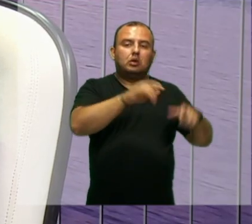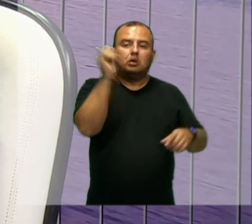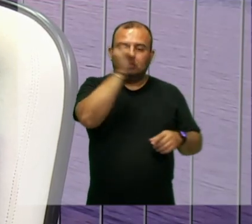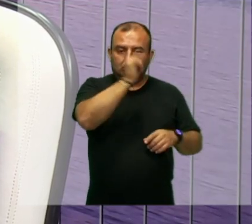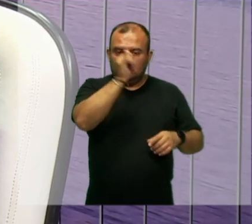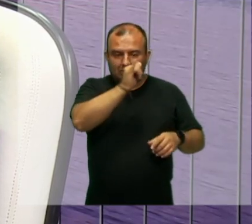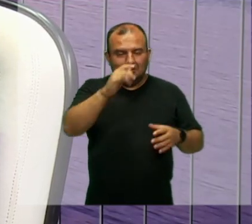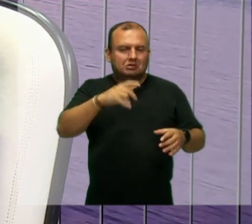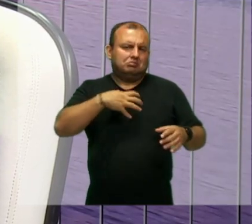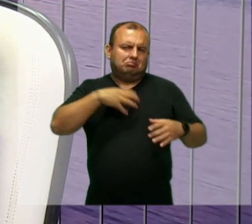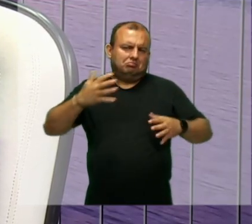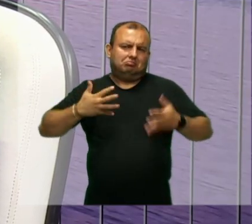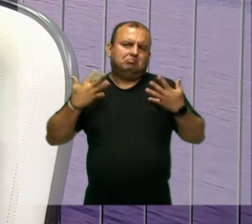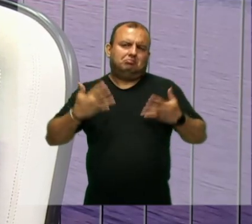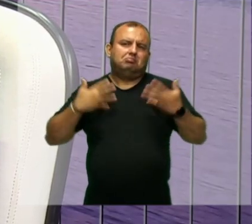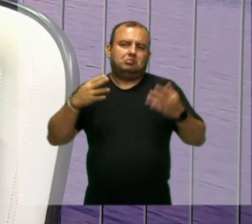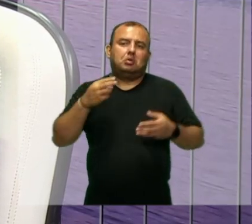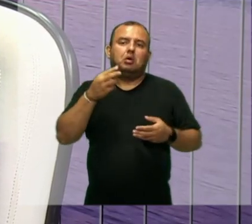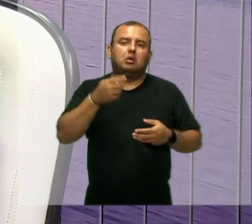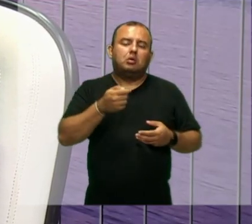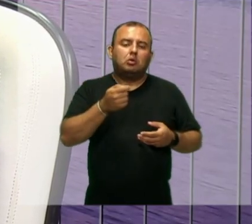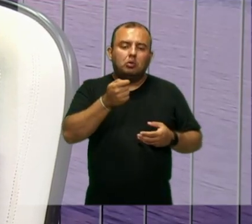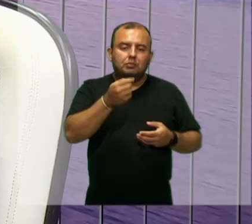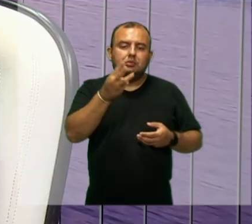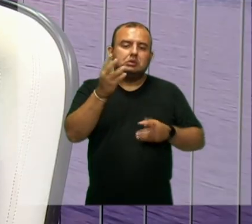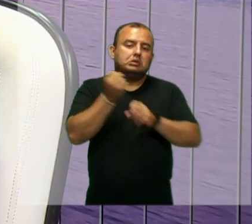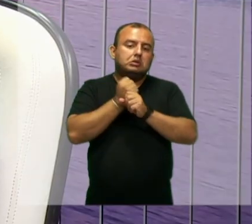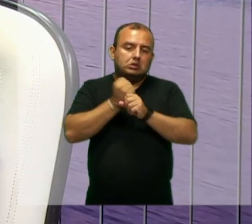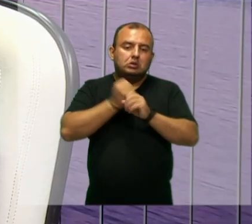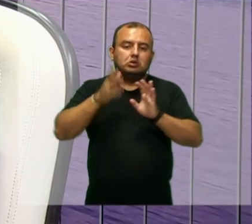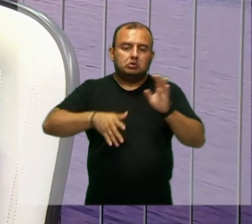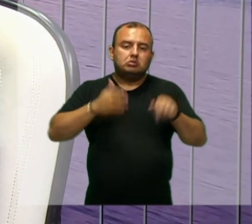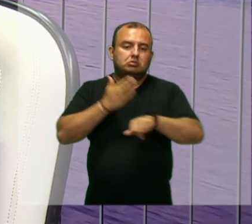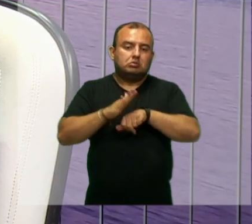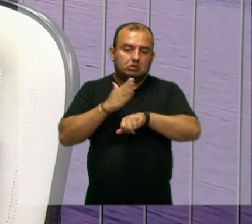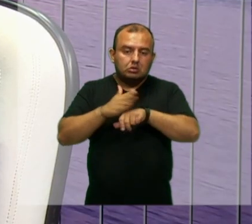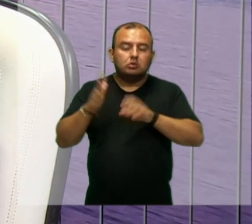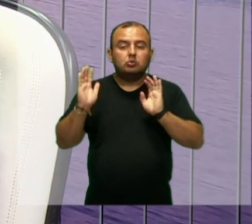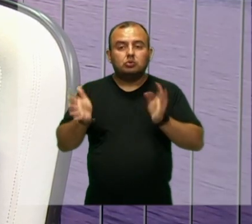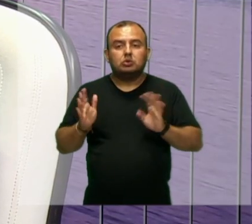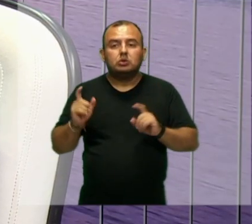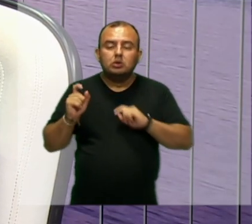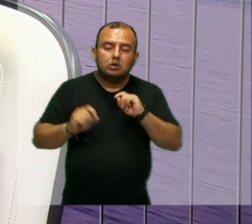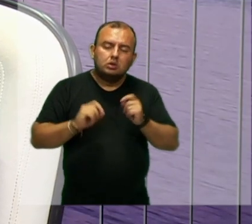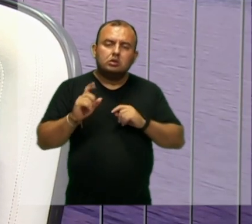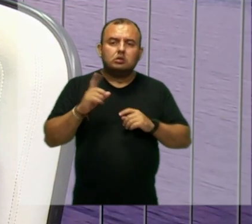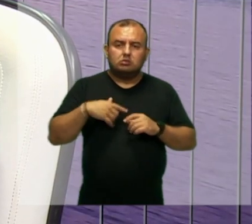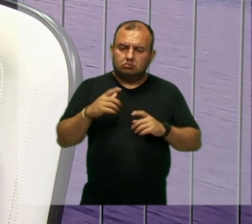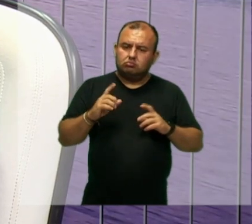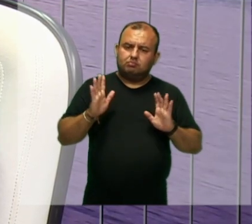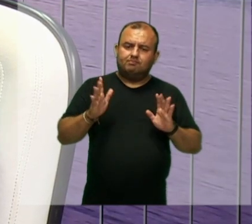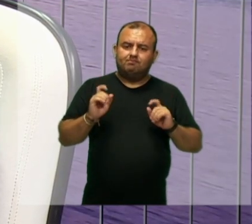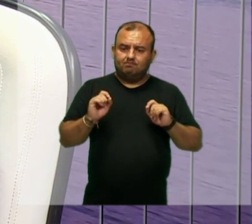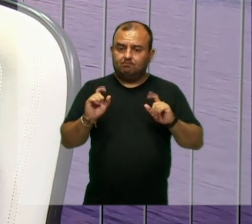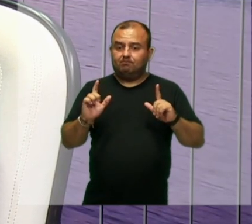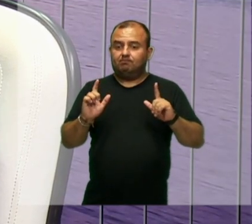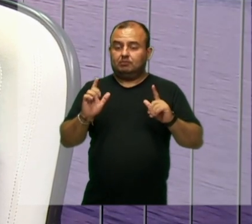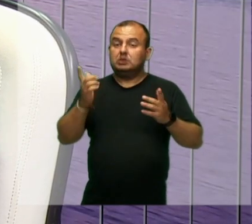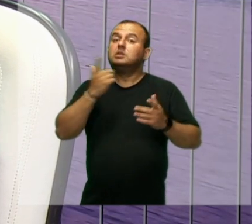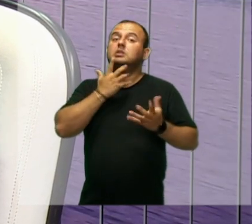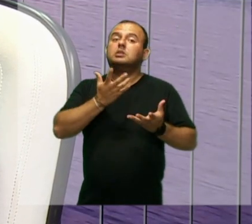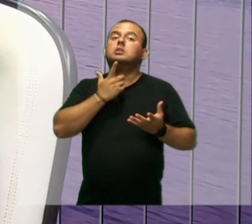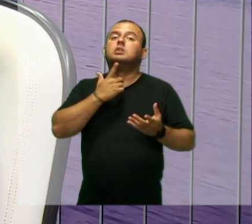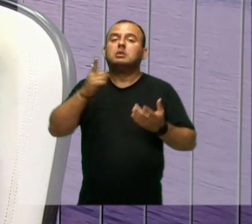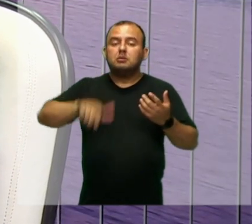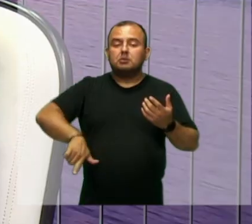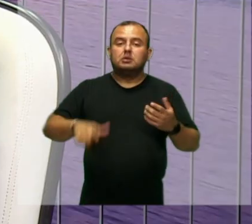uma alegria, pouco mais de 3 anos, ou fechando 3 anos de modalidade. E isso acendeu ainda mais essa chama, essa vontade